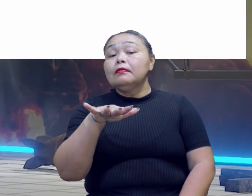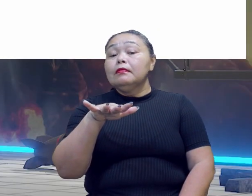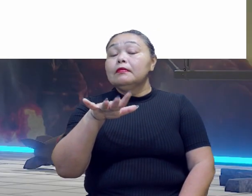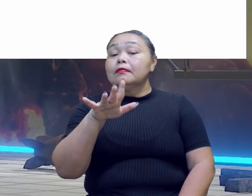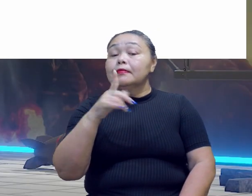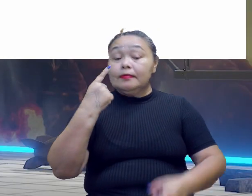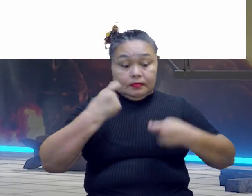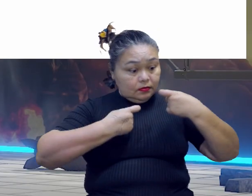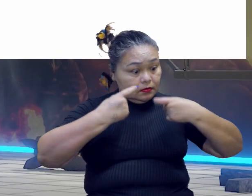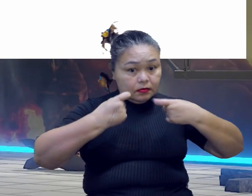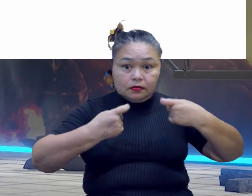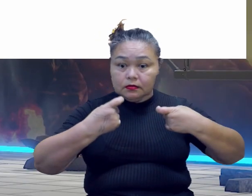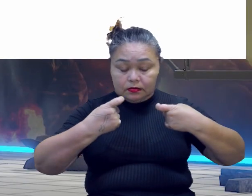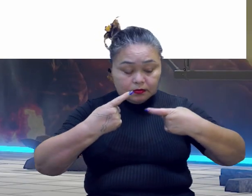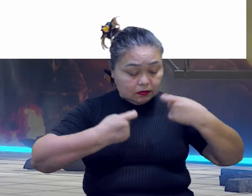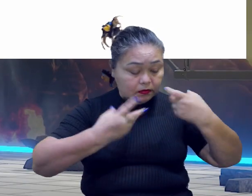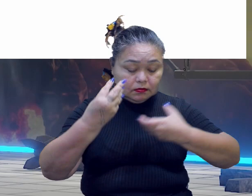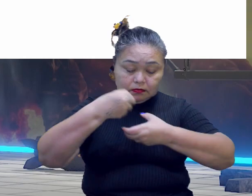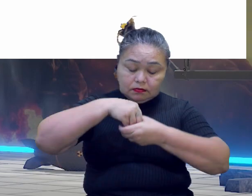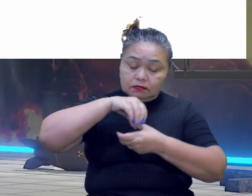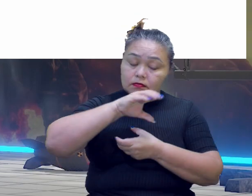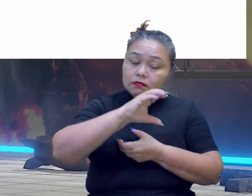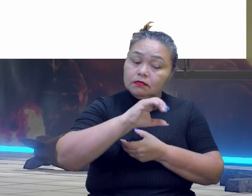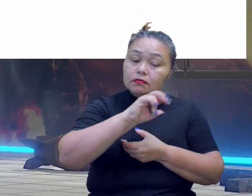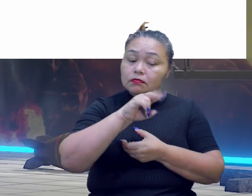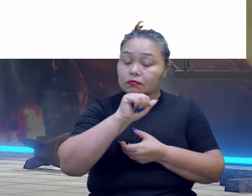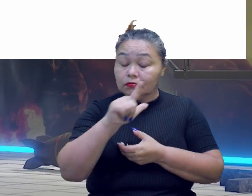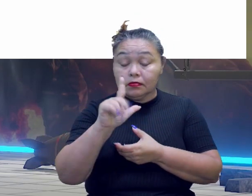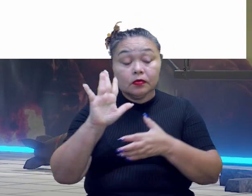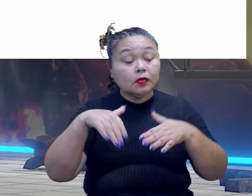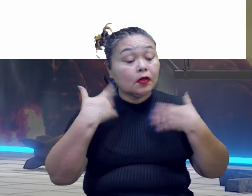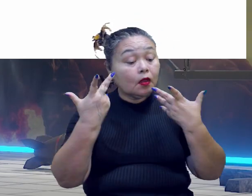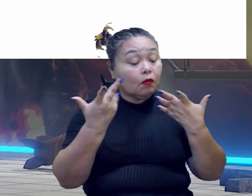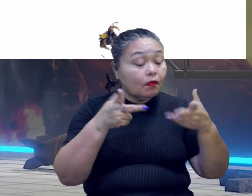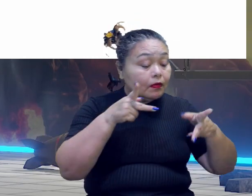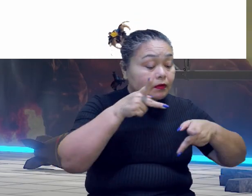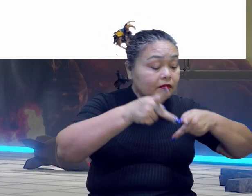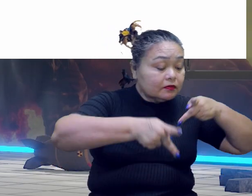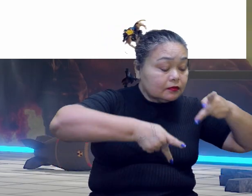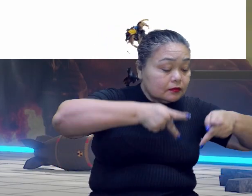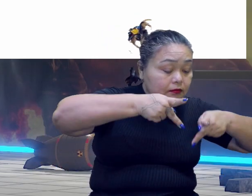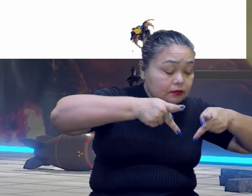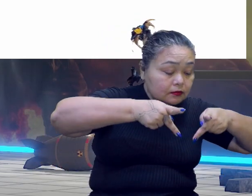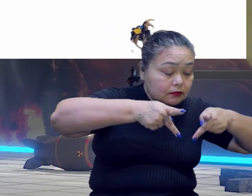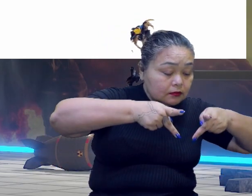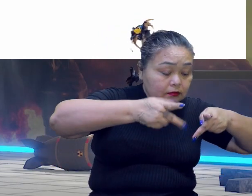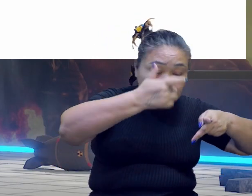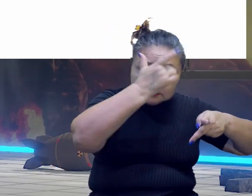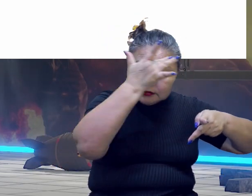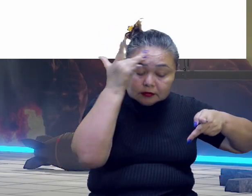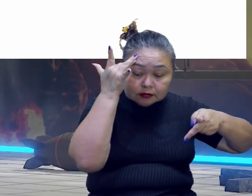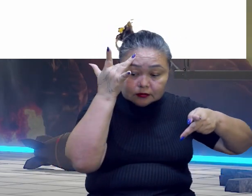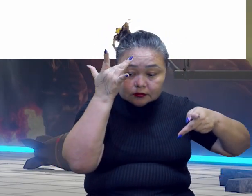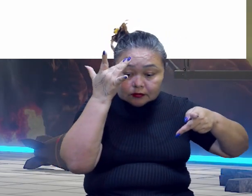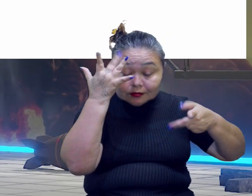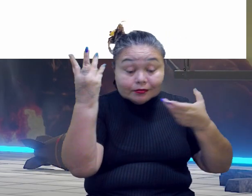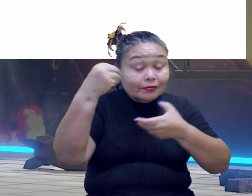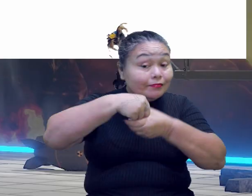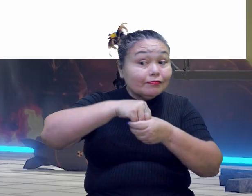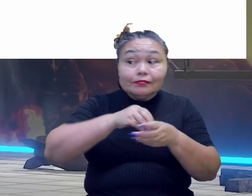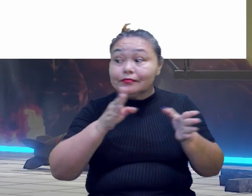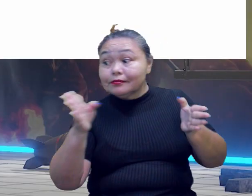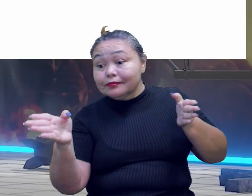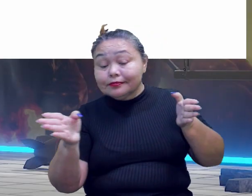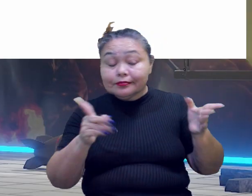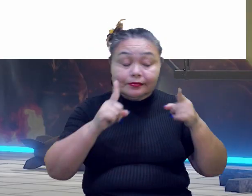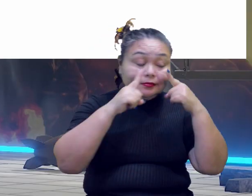uma guerra civil, é quando a população briga entre si